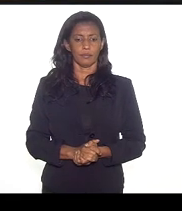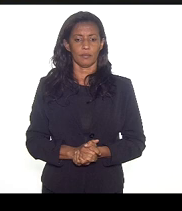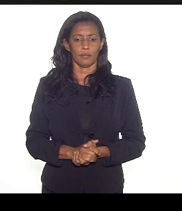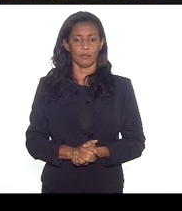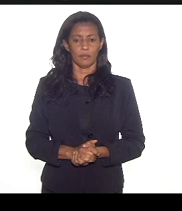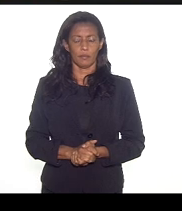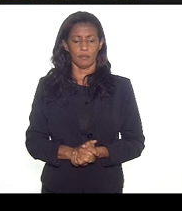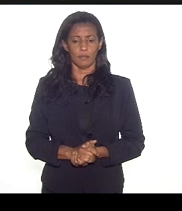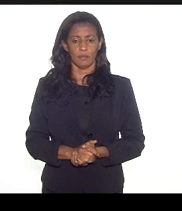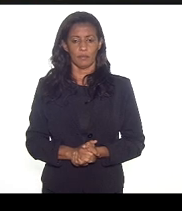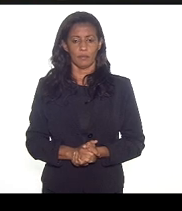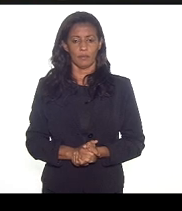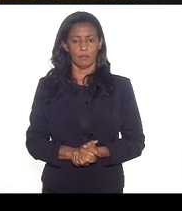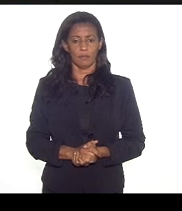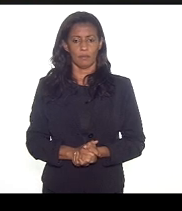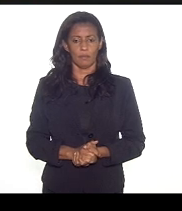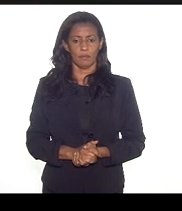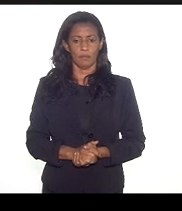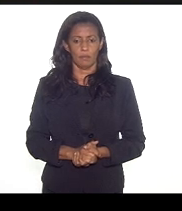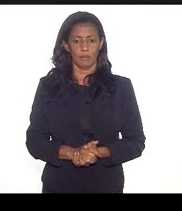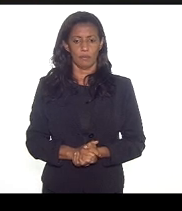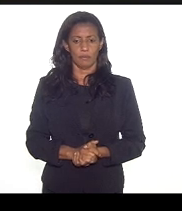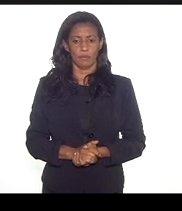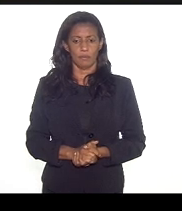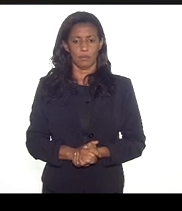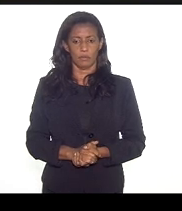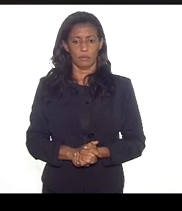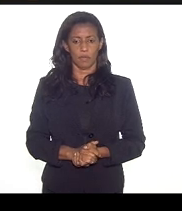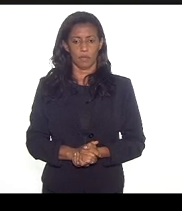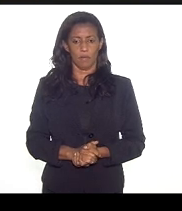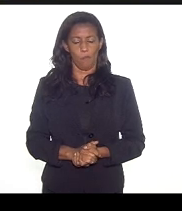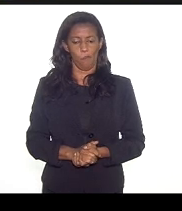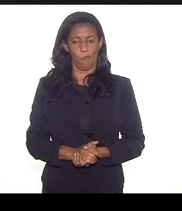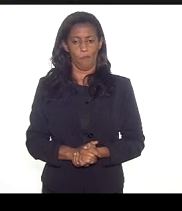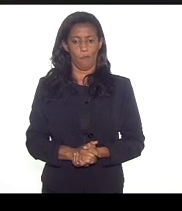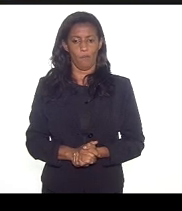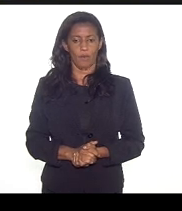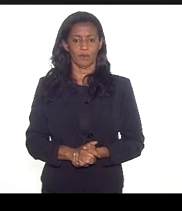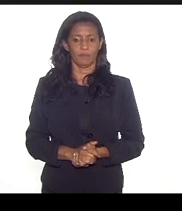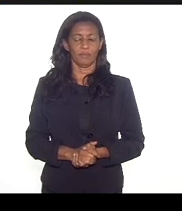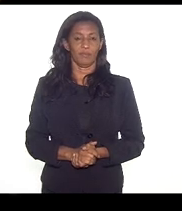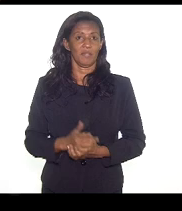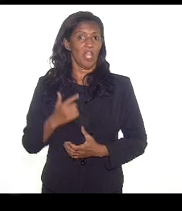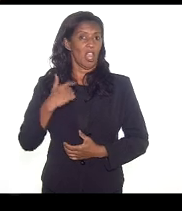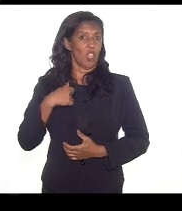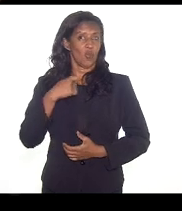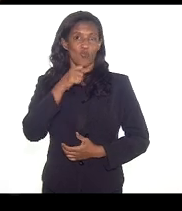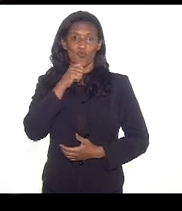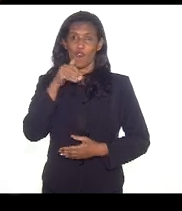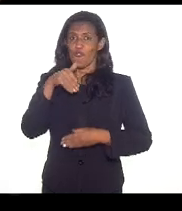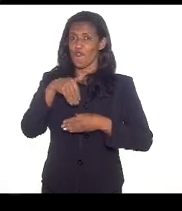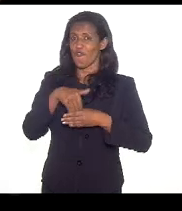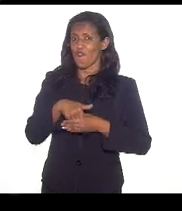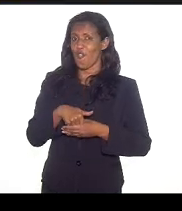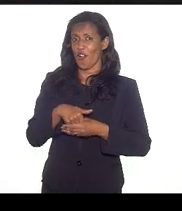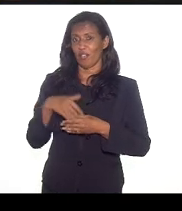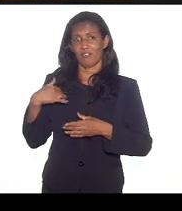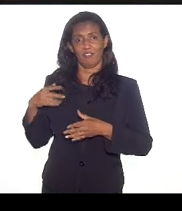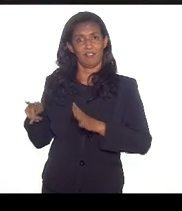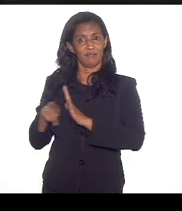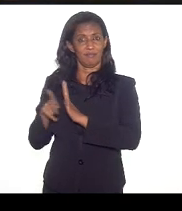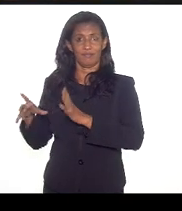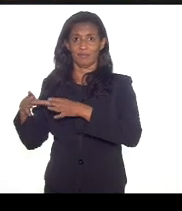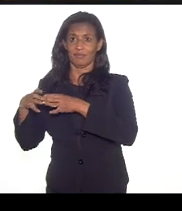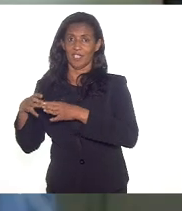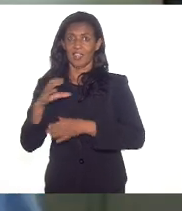Luiz... Qual é o acordo possível? Eu ajudar, eu não tenho um voto na CCJ, eu não sou parte da CCJ. Não.